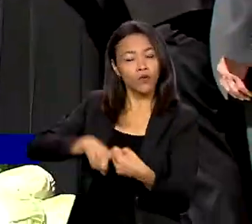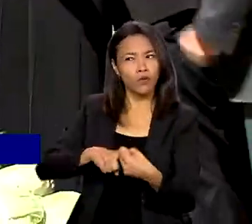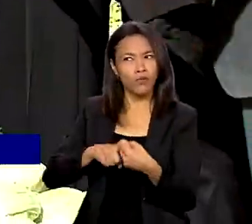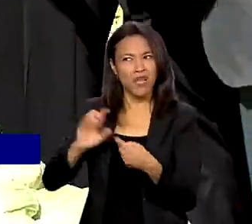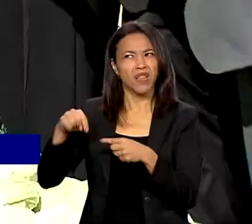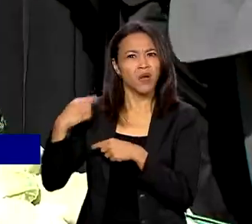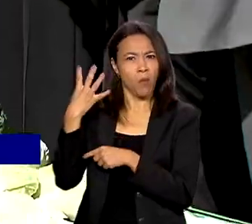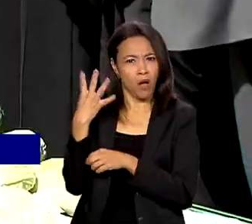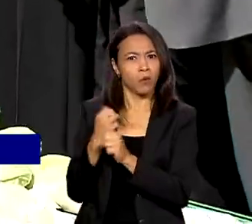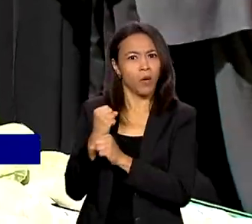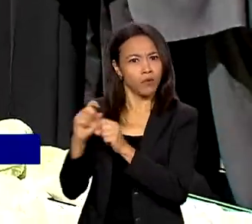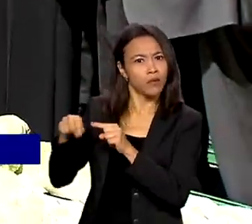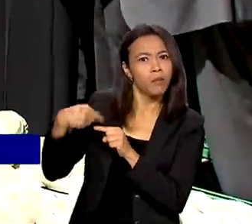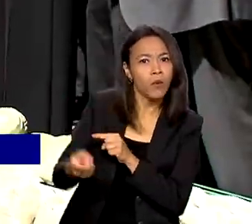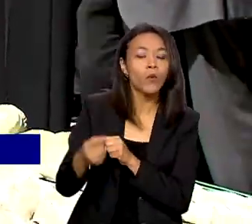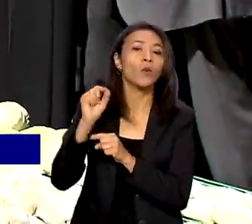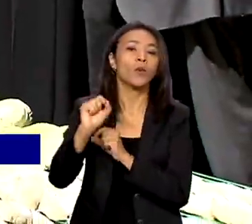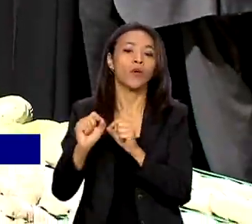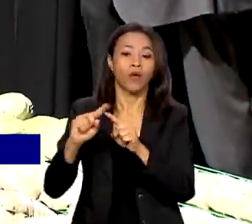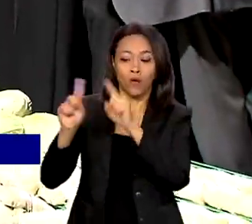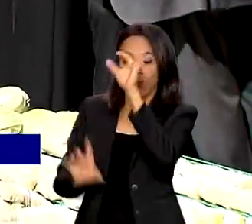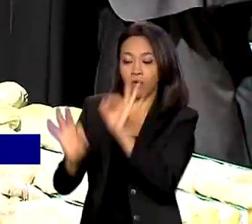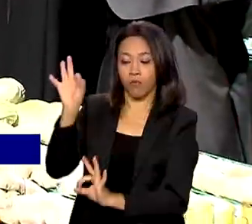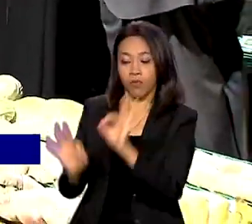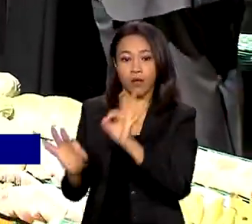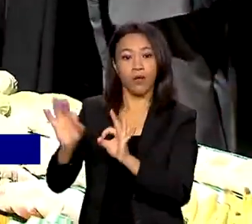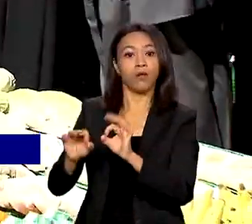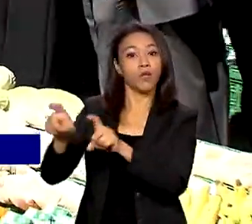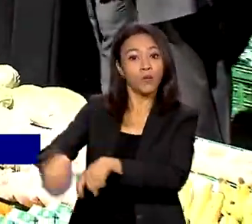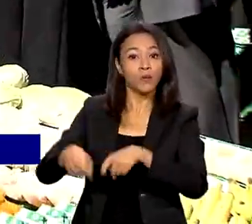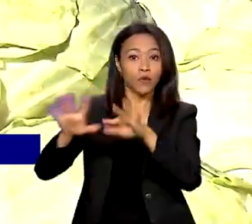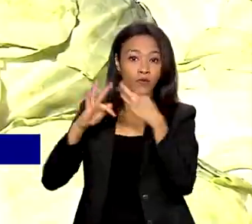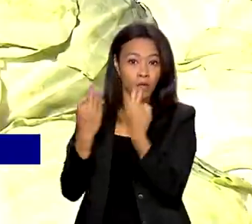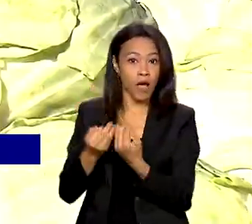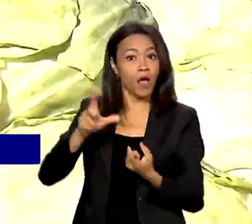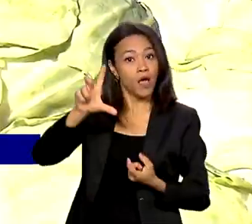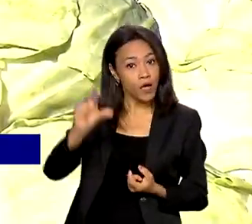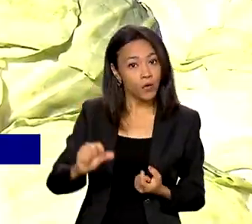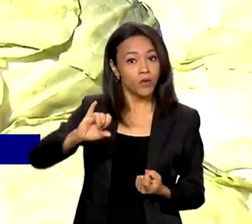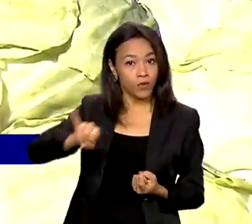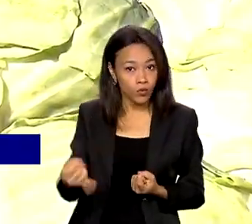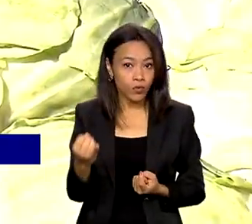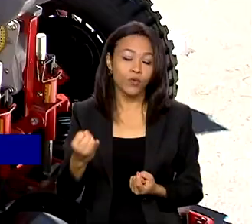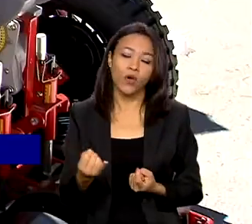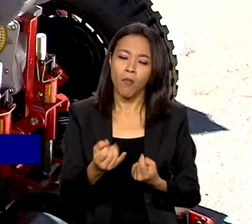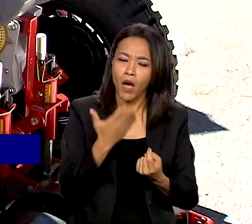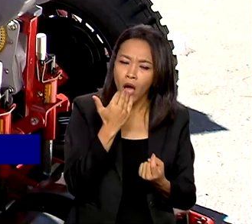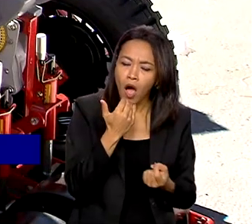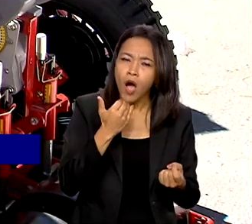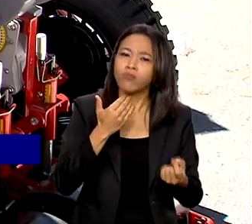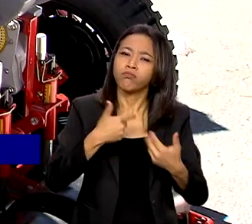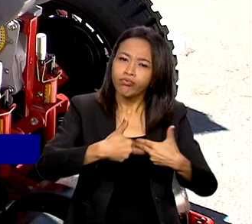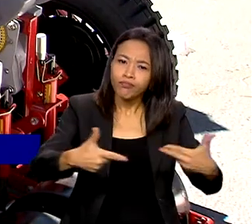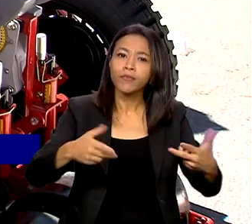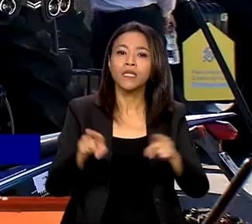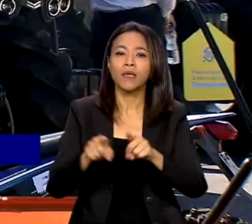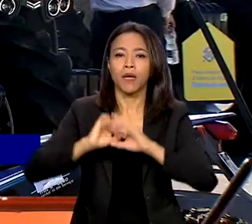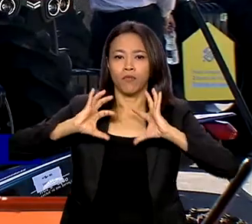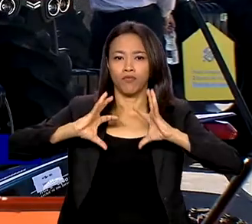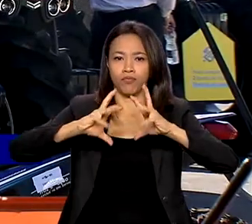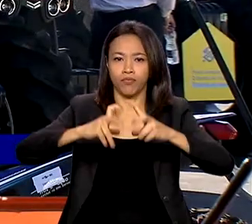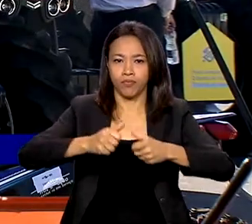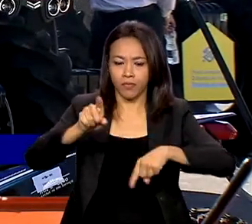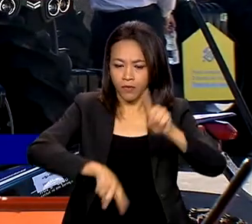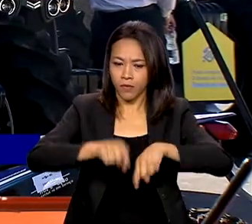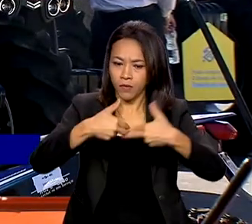4 anos, o Plano Safra da Agricultura Familiar, com redução de juros para a produção de alimentos e para maquinários.